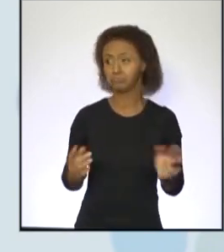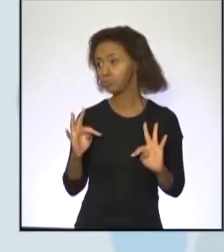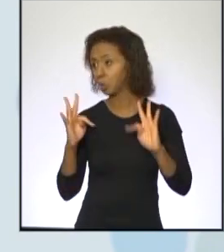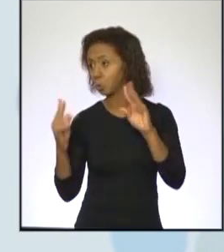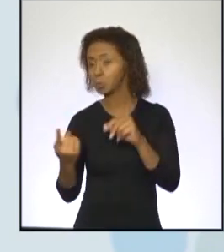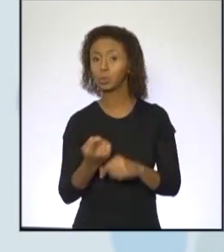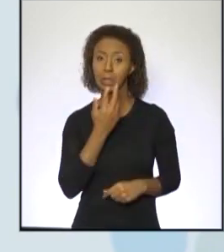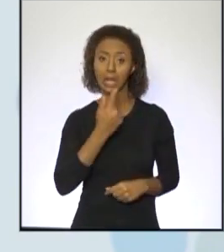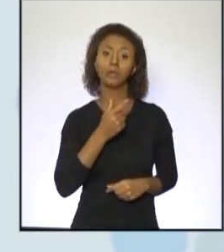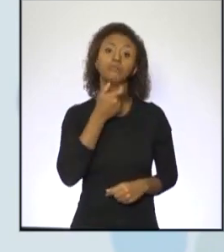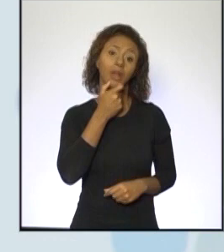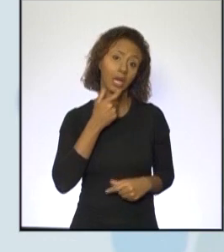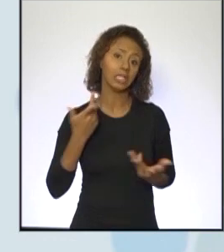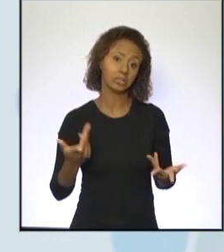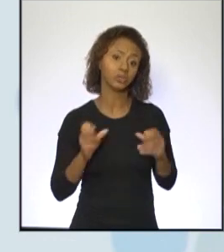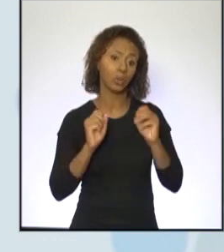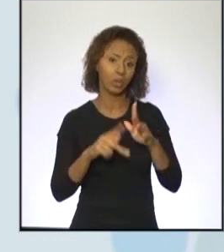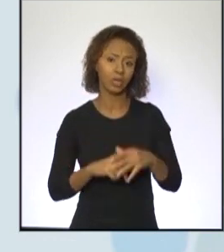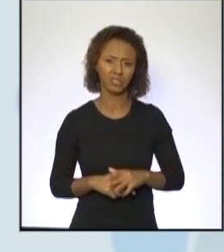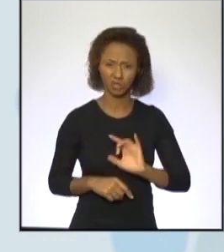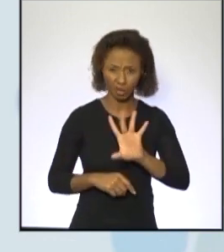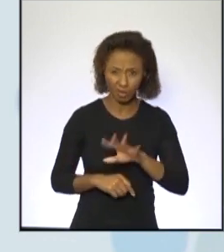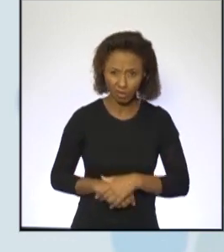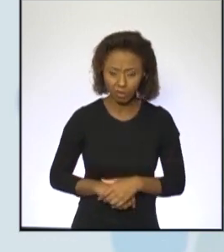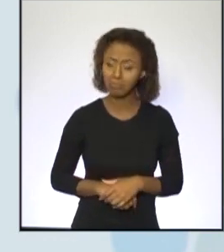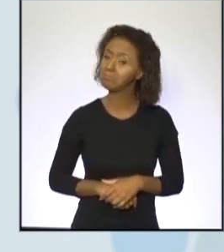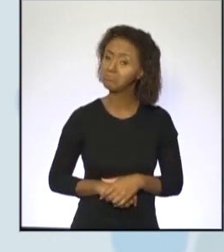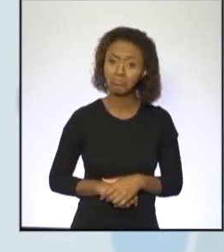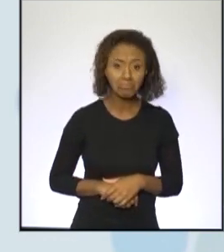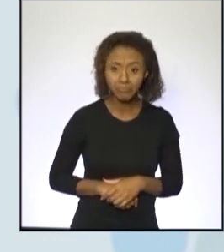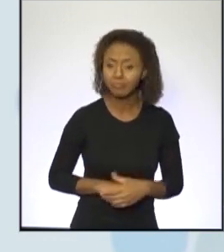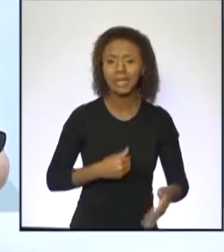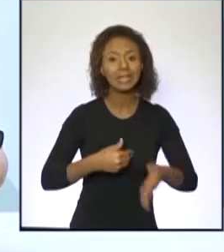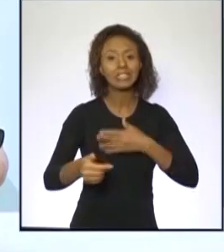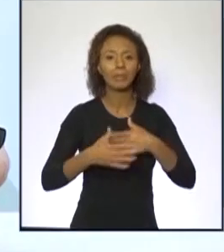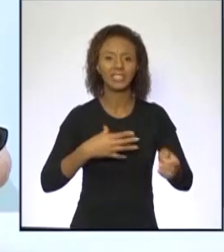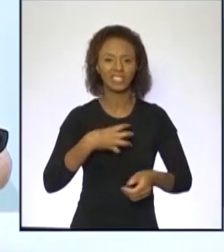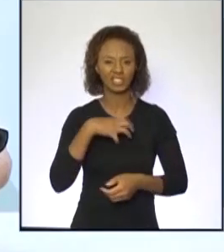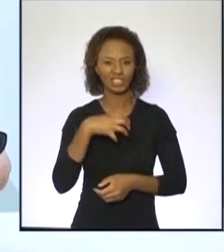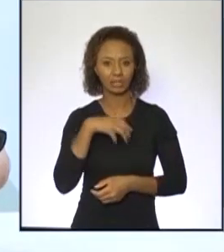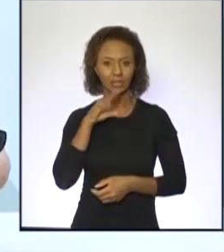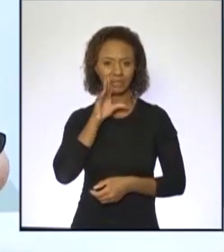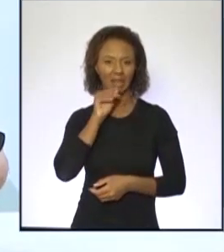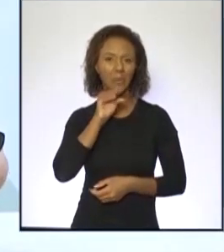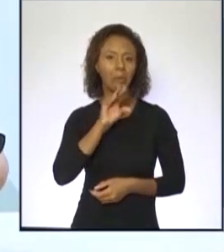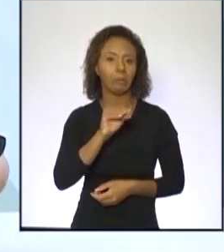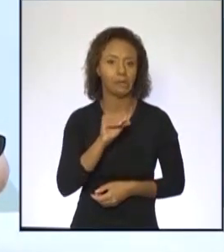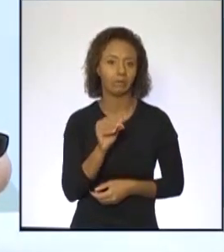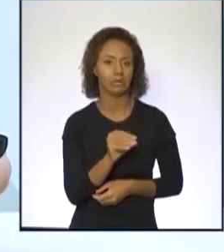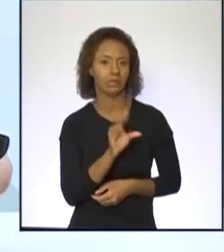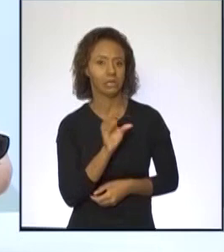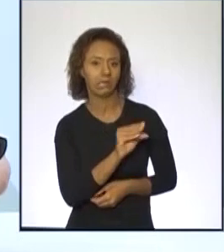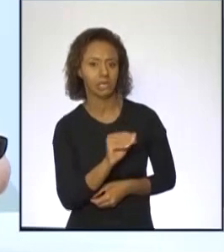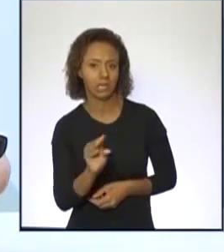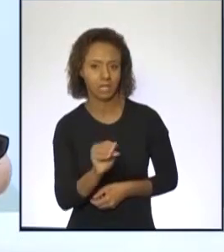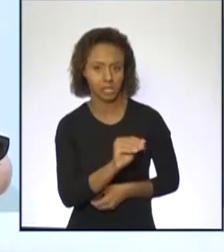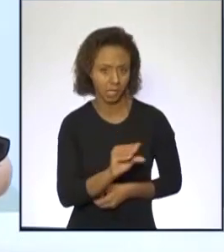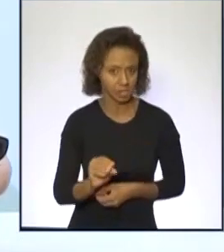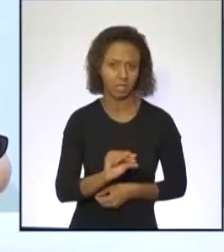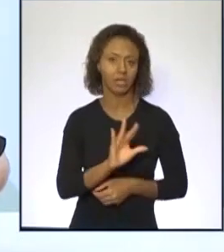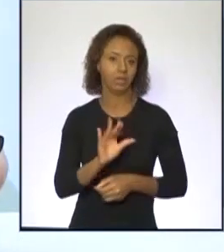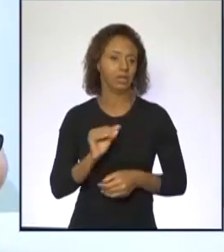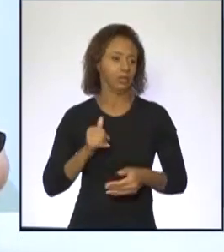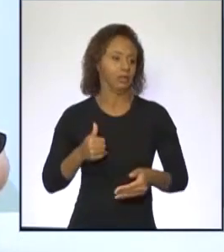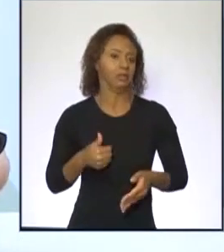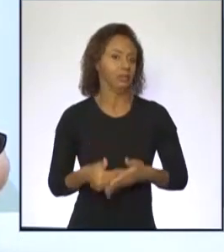Todas elas são escritas em inglês. Será que é só isso? Independente da nossa pronúncia. Independente da nossa pronúncia. Se está